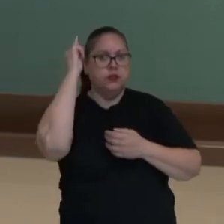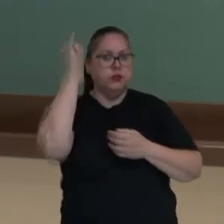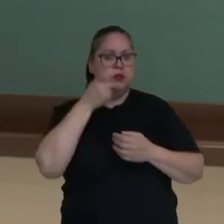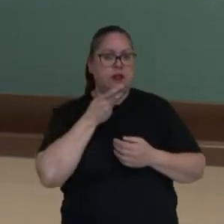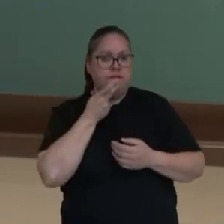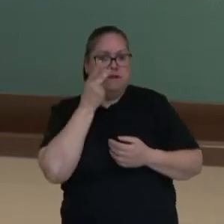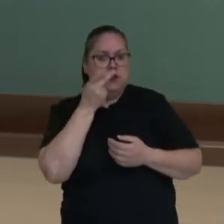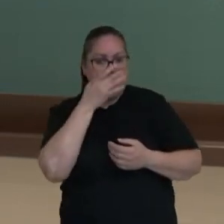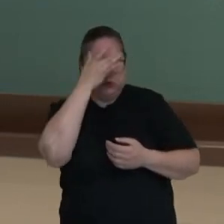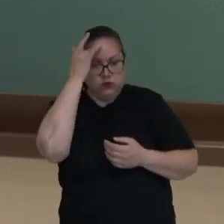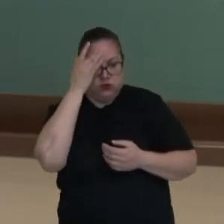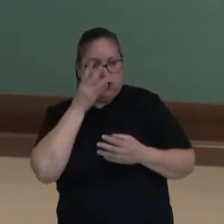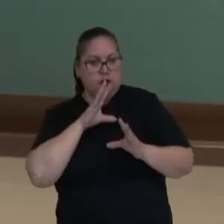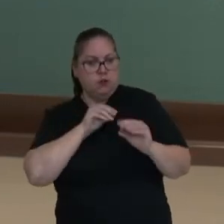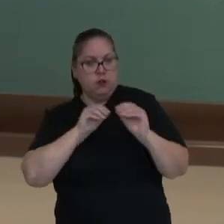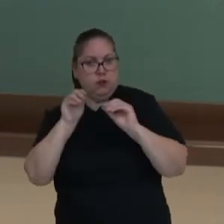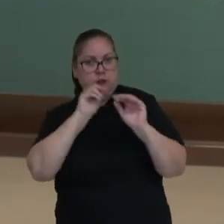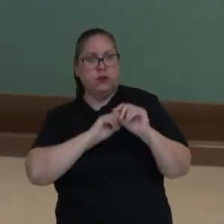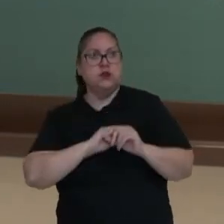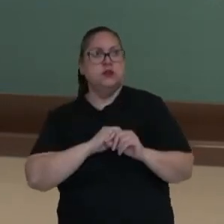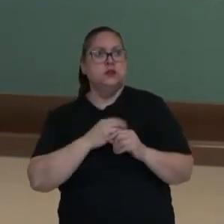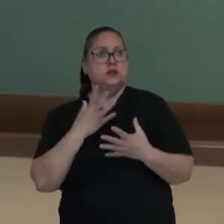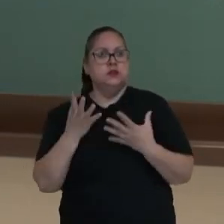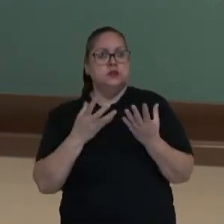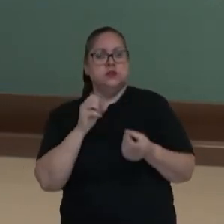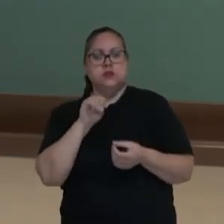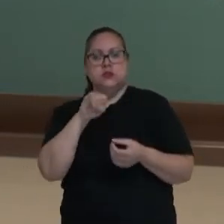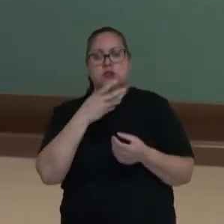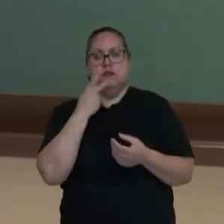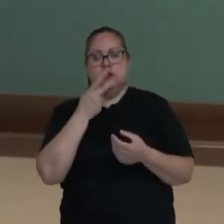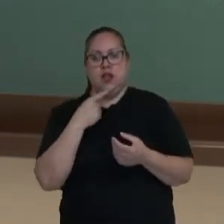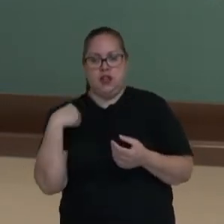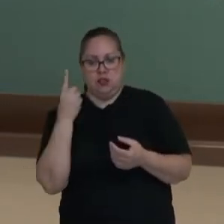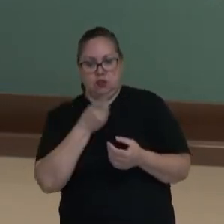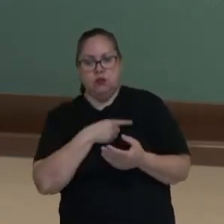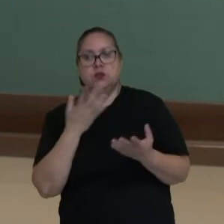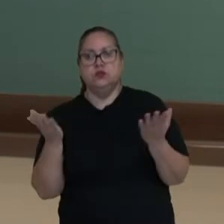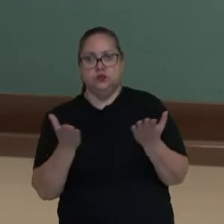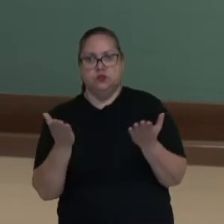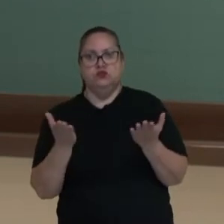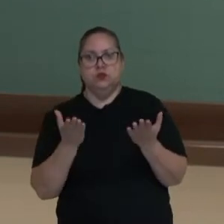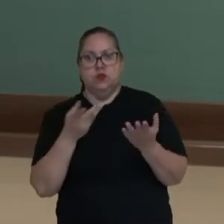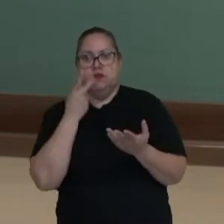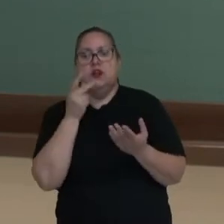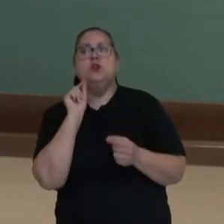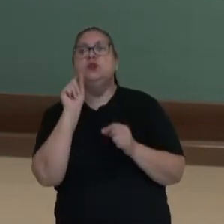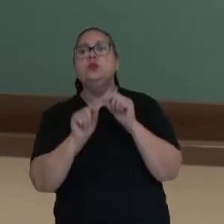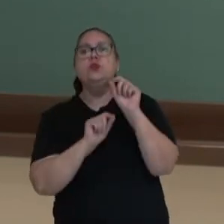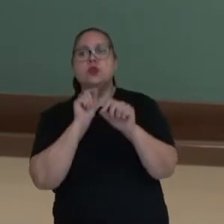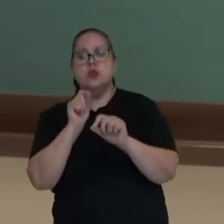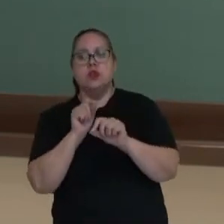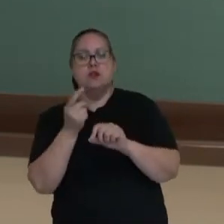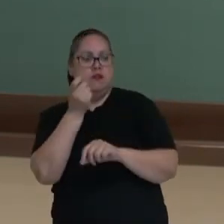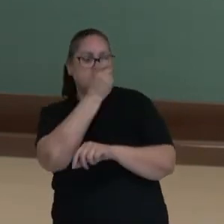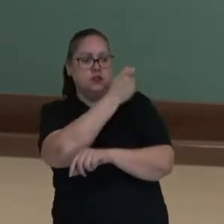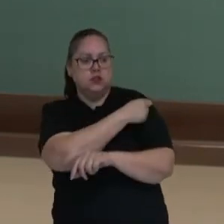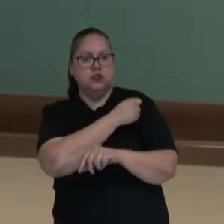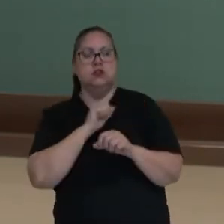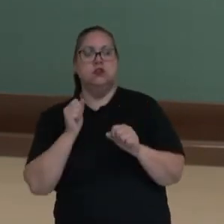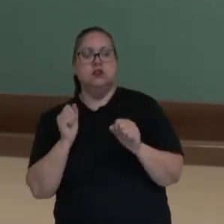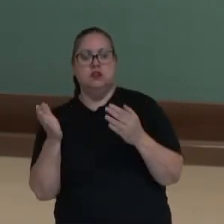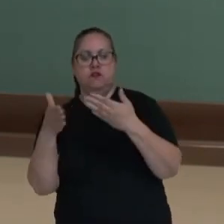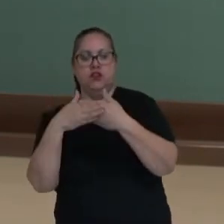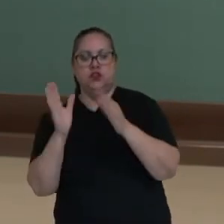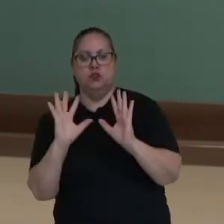boca do povo, digamos assim, né? Se a gente for falar da nós hoje em dia, a gente quer falar do quê, né? De vacina, de lockdown,